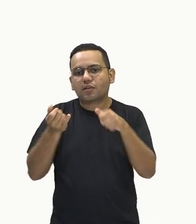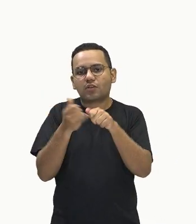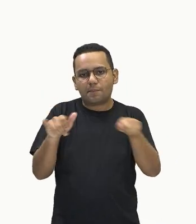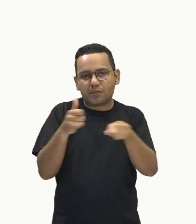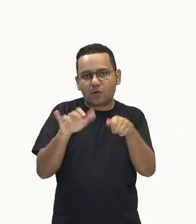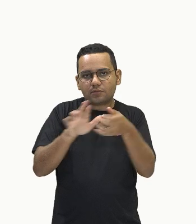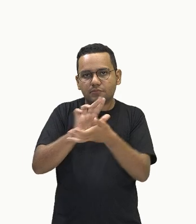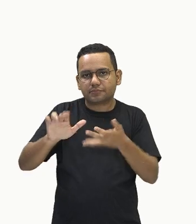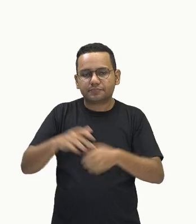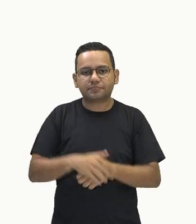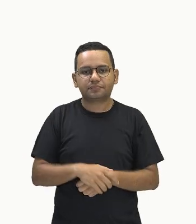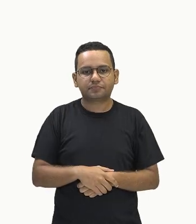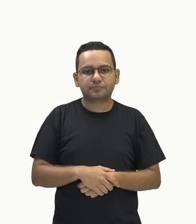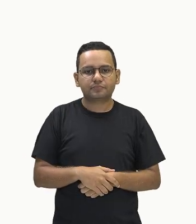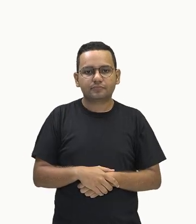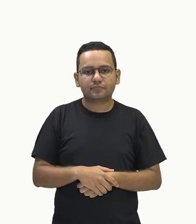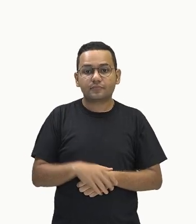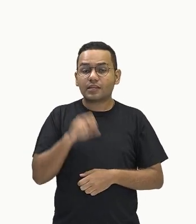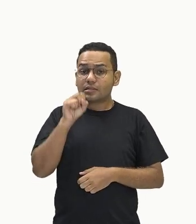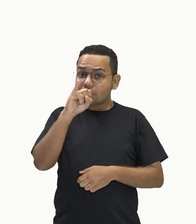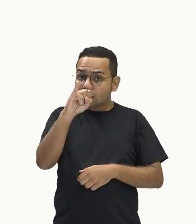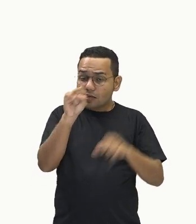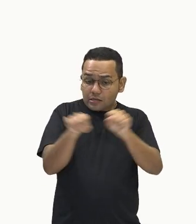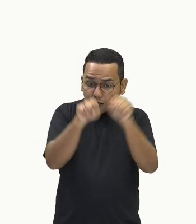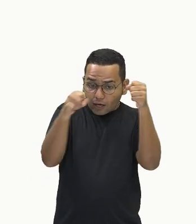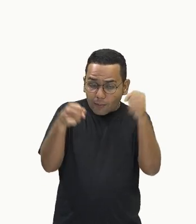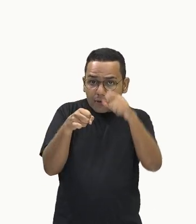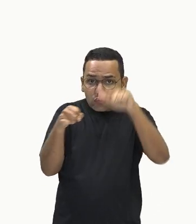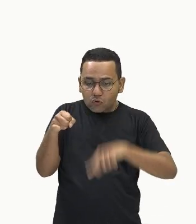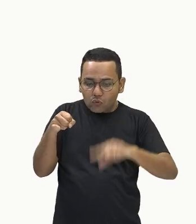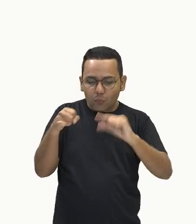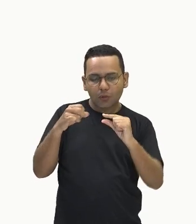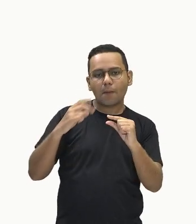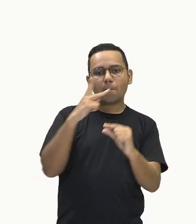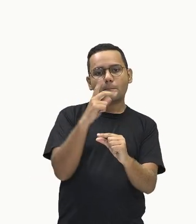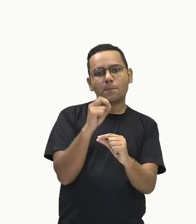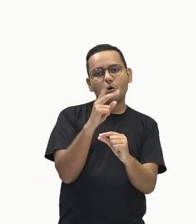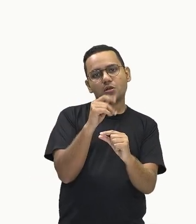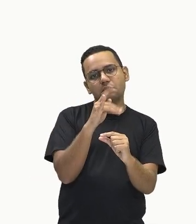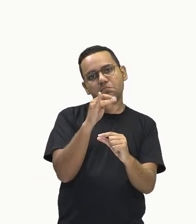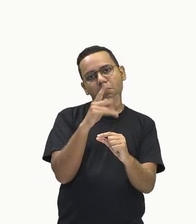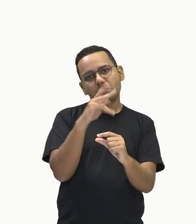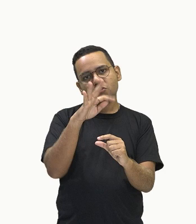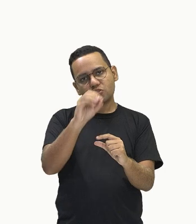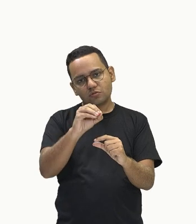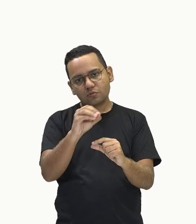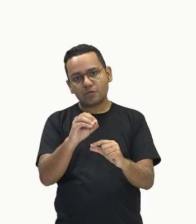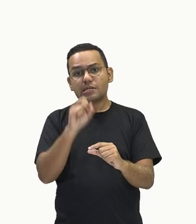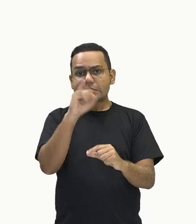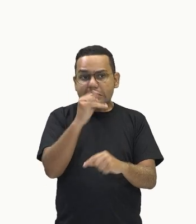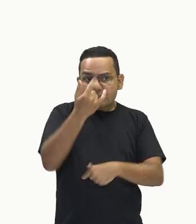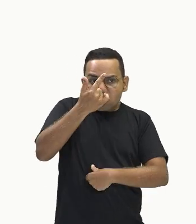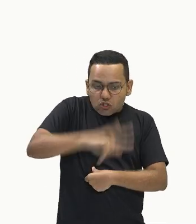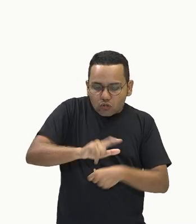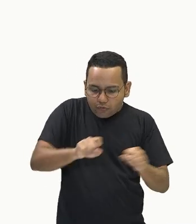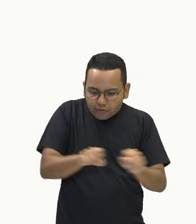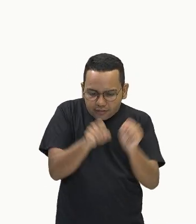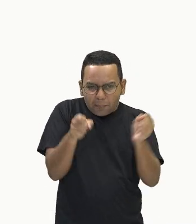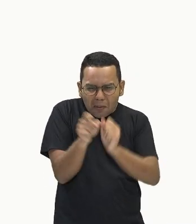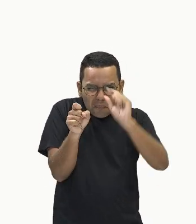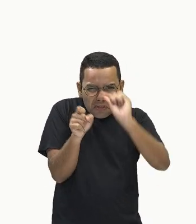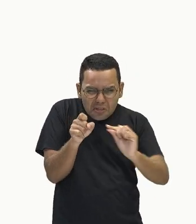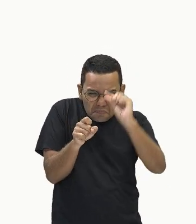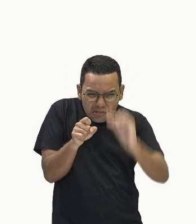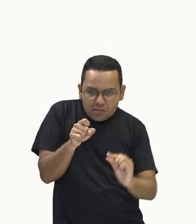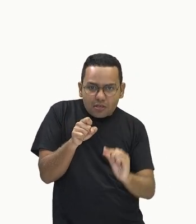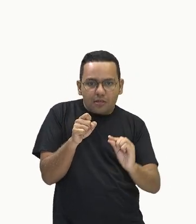ó, quando quebra a proteína, forma um polipeptídeo e depois um dipeptídeo,